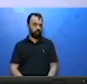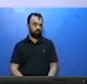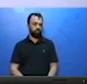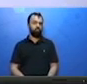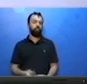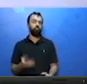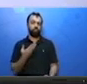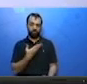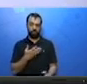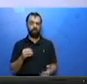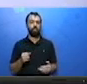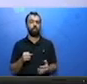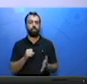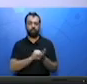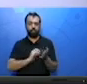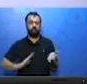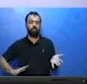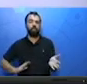Agora um outro exercício.